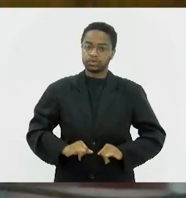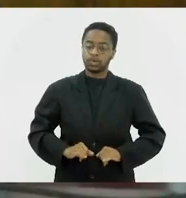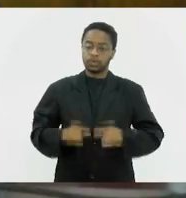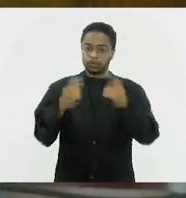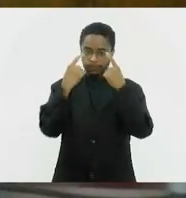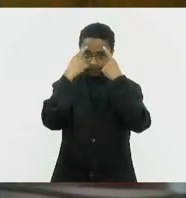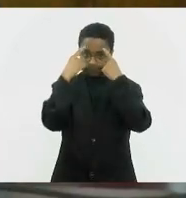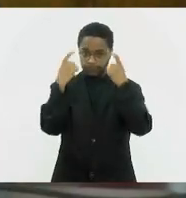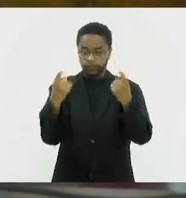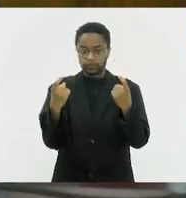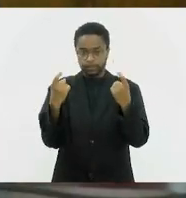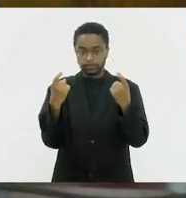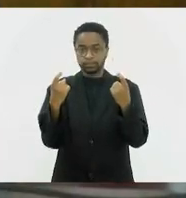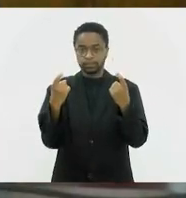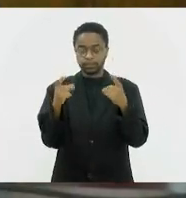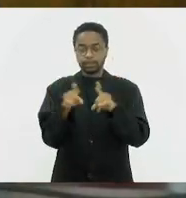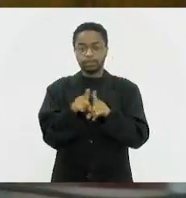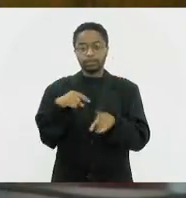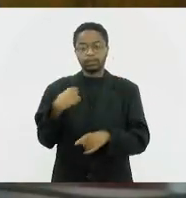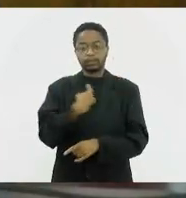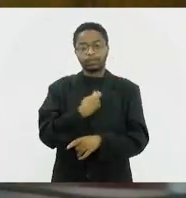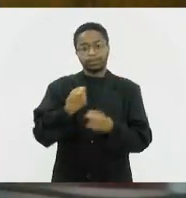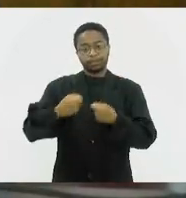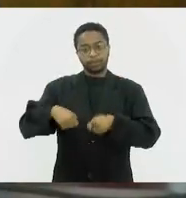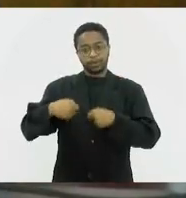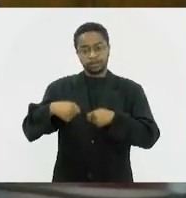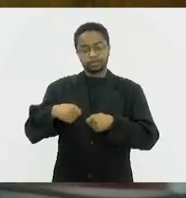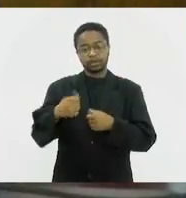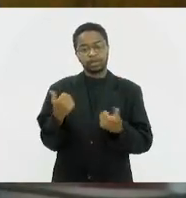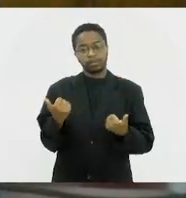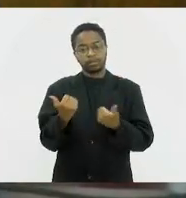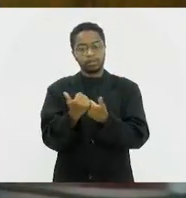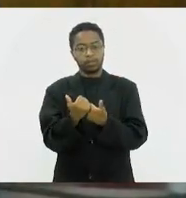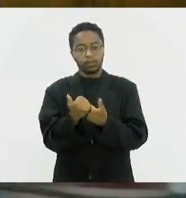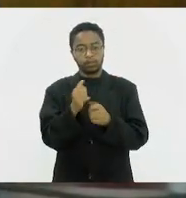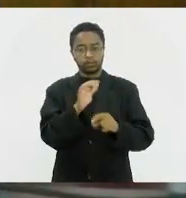violência e que nós precisamos ter da assistência.